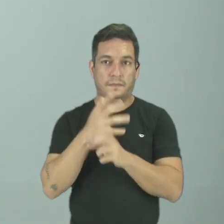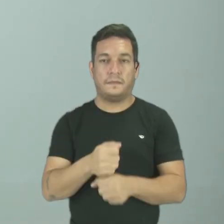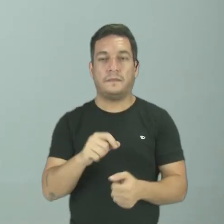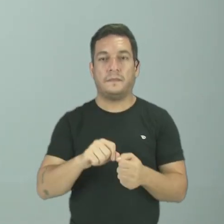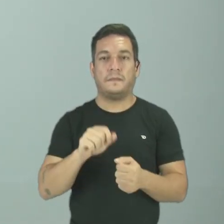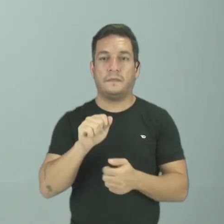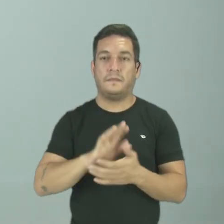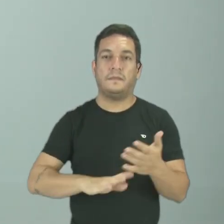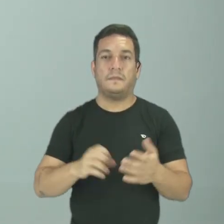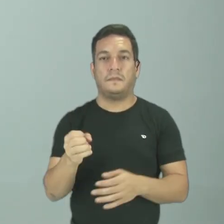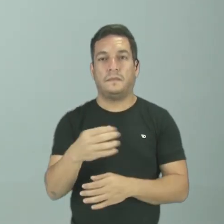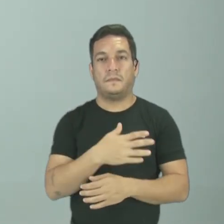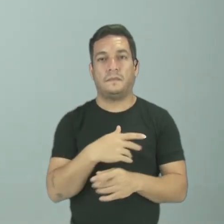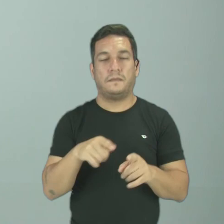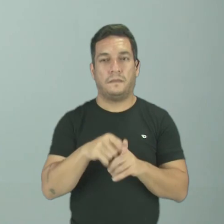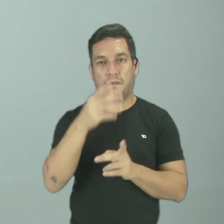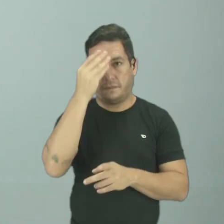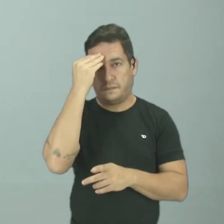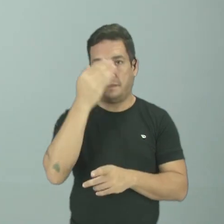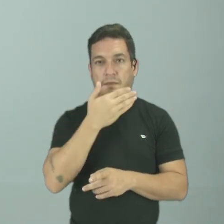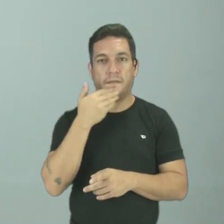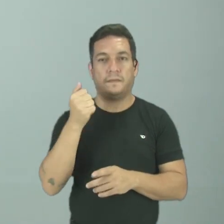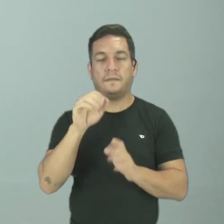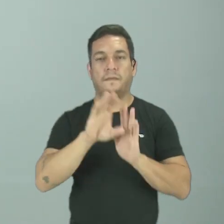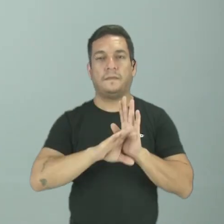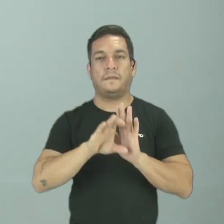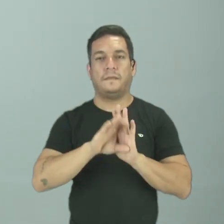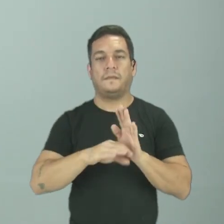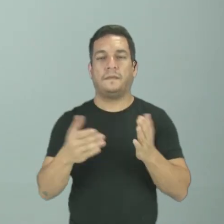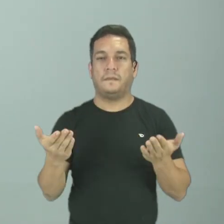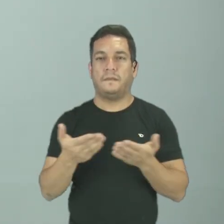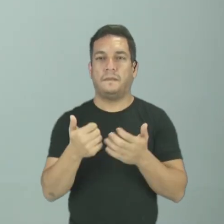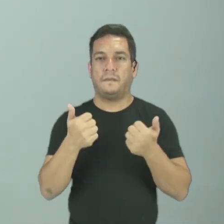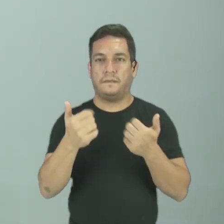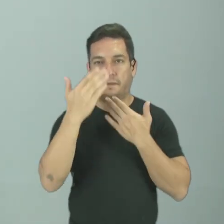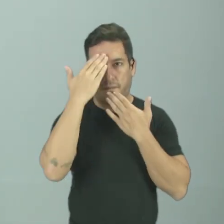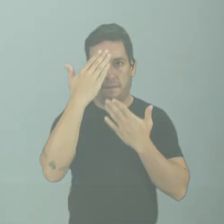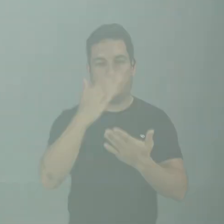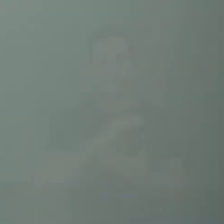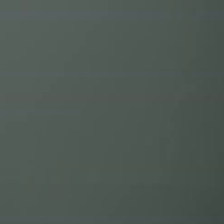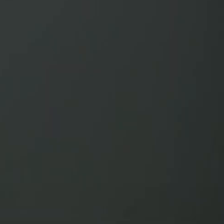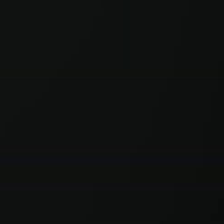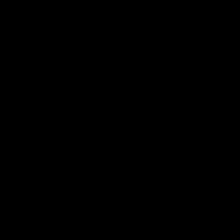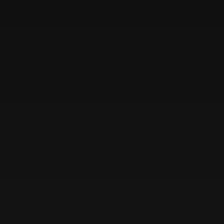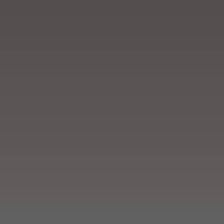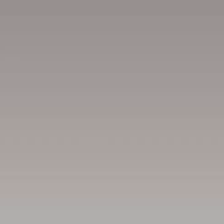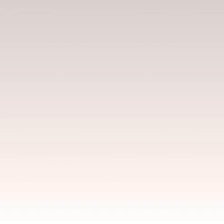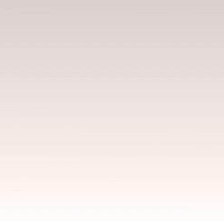fazerem novos exercícios e fixarem melhor o conhecimento de hoje, tá bom? Obrigado. Tchau, tchau.